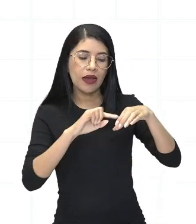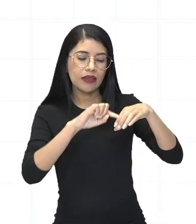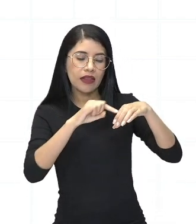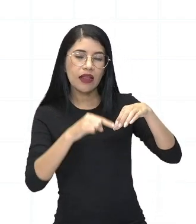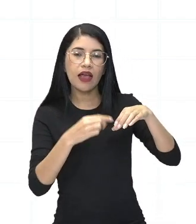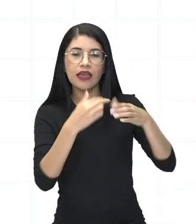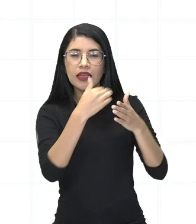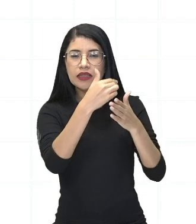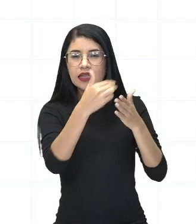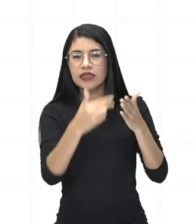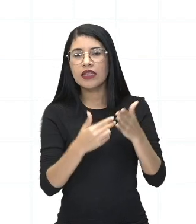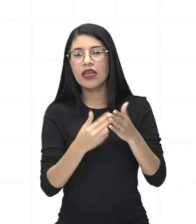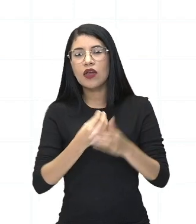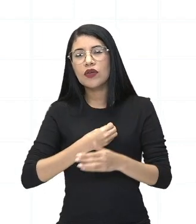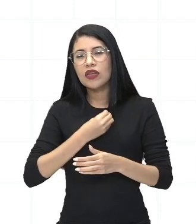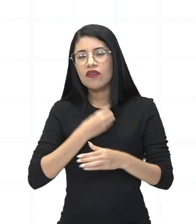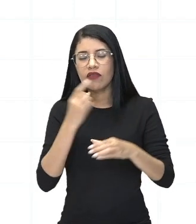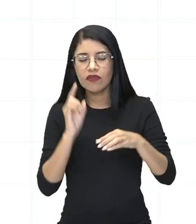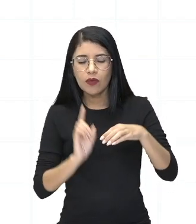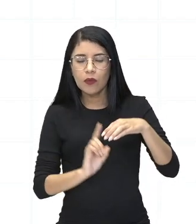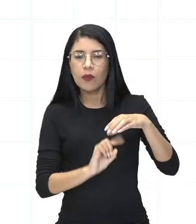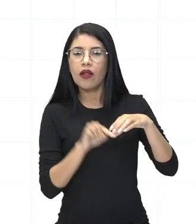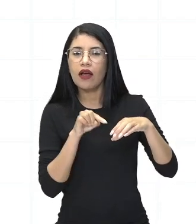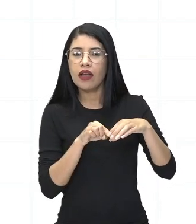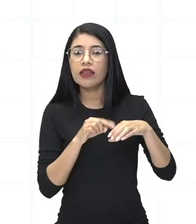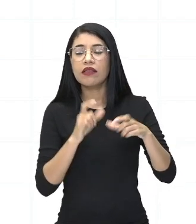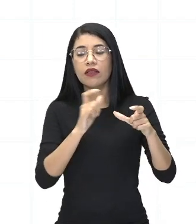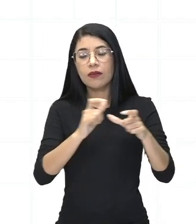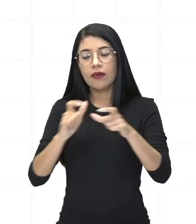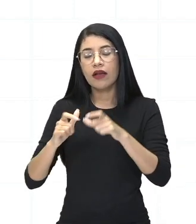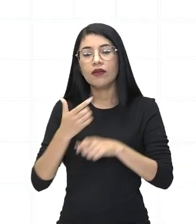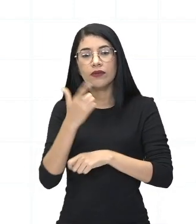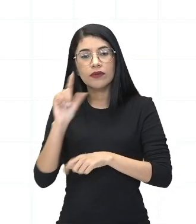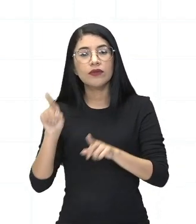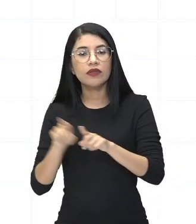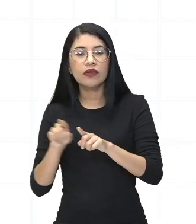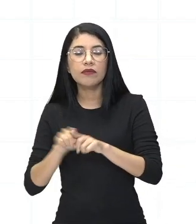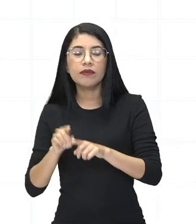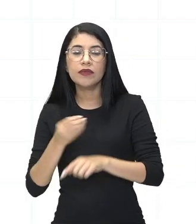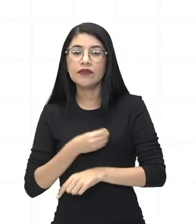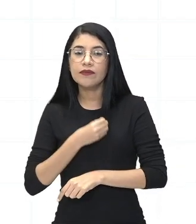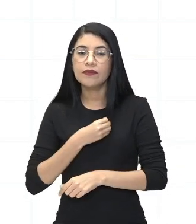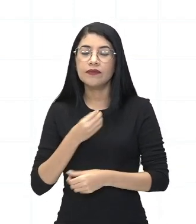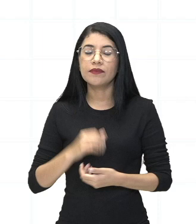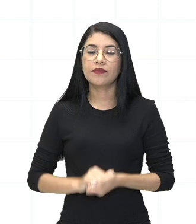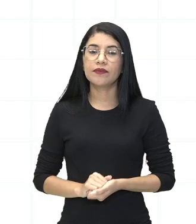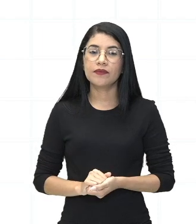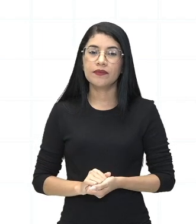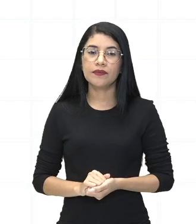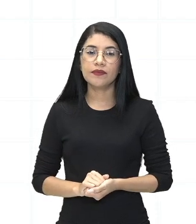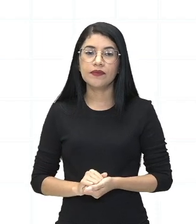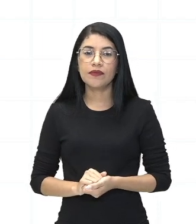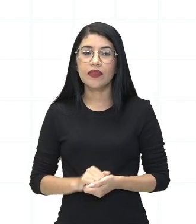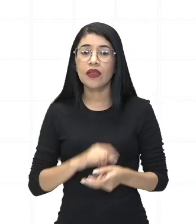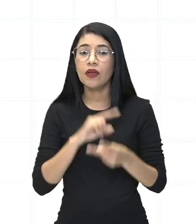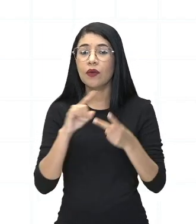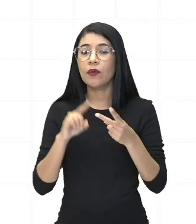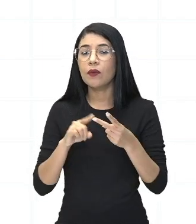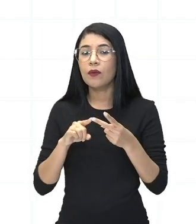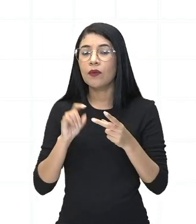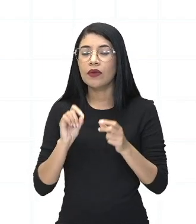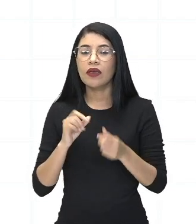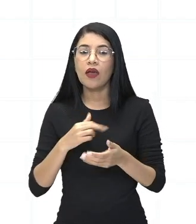hominídeos se abrigavam e em outros lugares por onde passavam. Certo? Aí o B nós temos